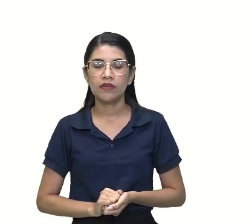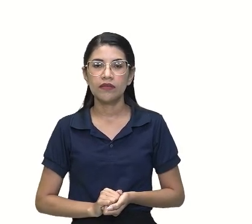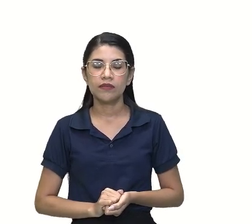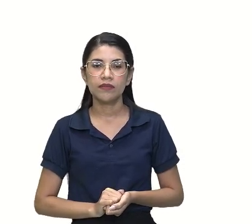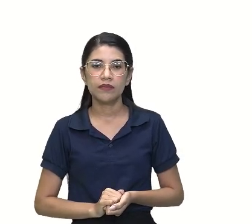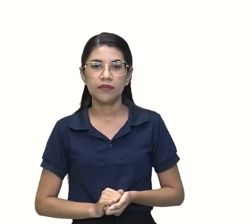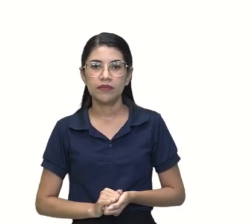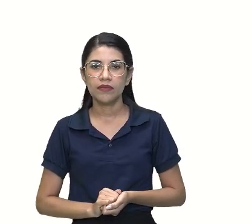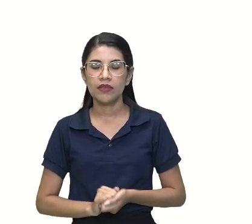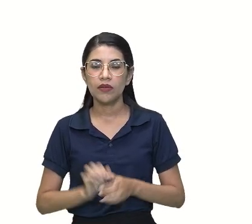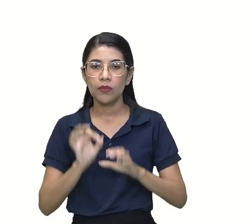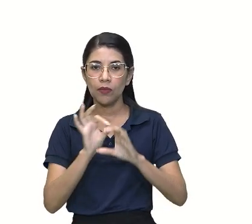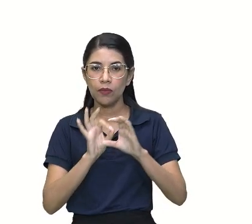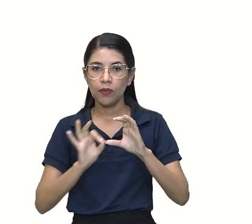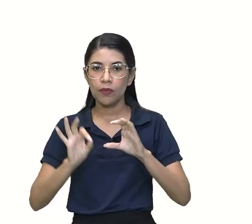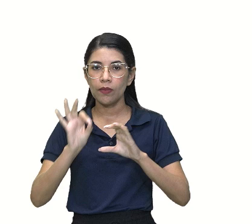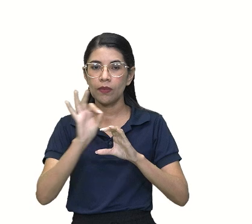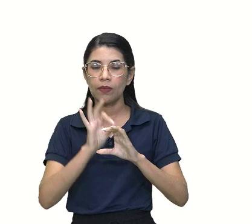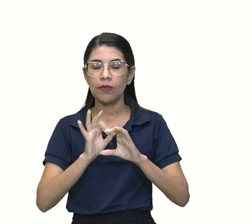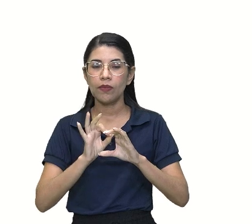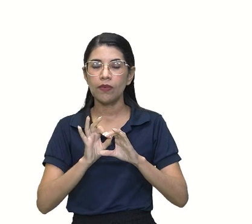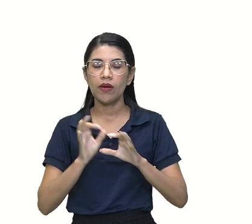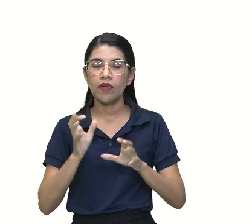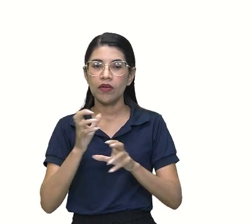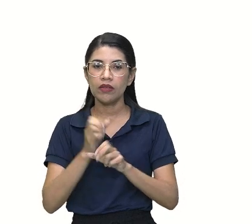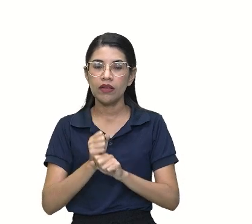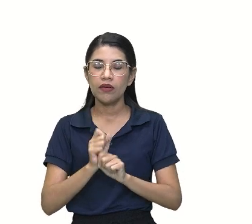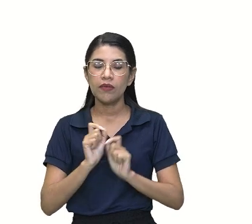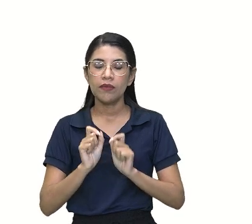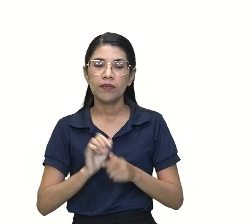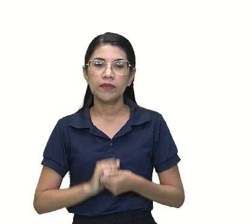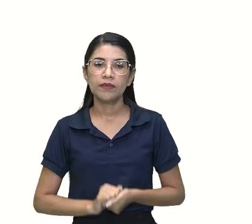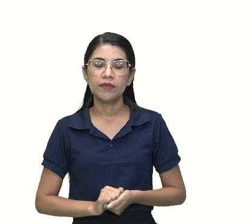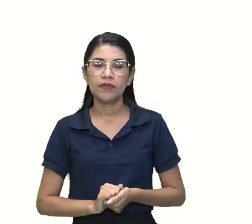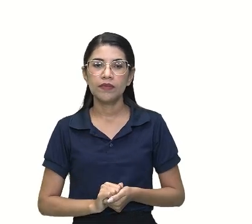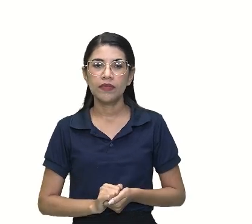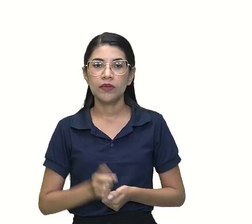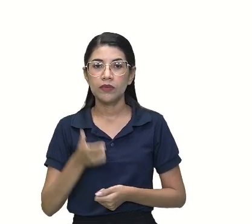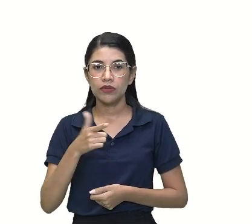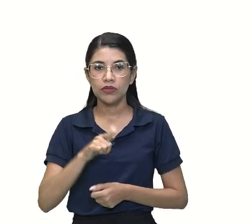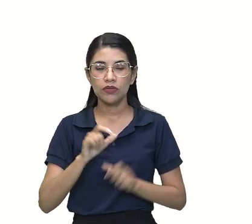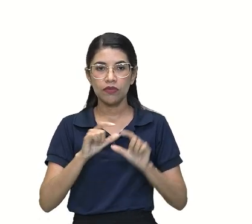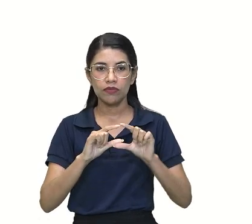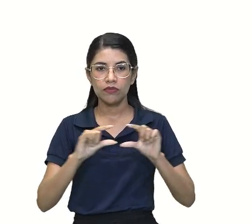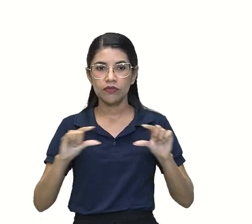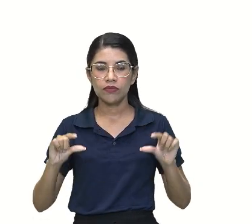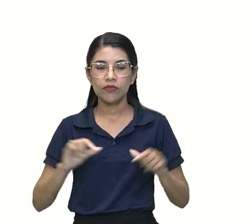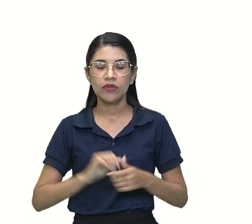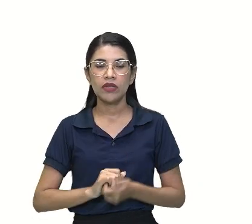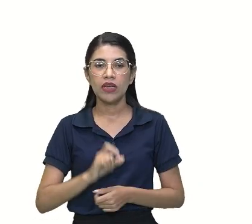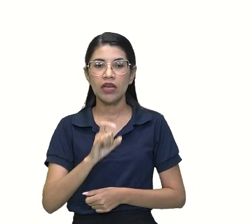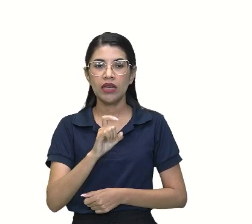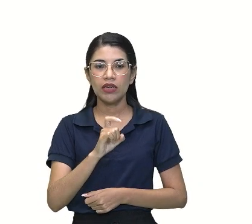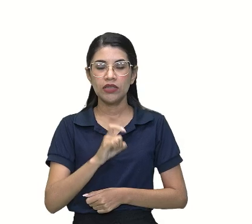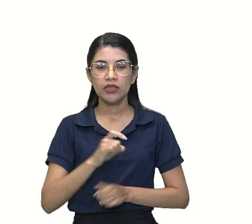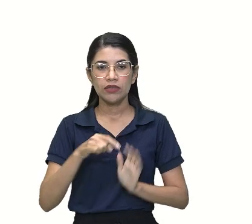medida do raio, tá? Olha só como é que vai ser o raio. Vou repetir aqui, ó. Quadrado de x menos